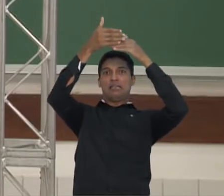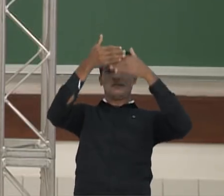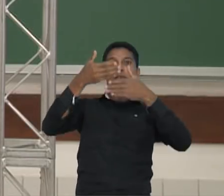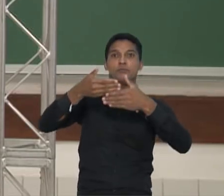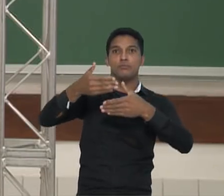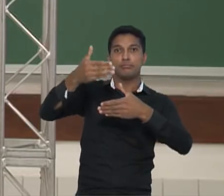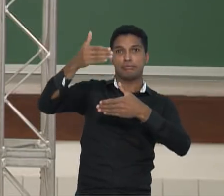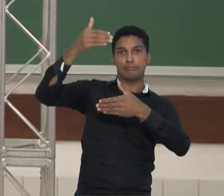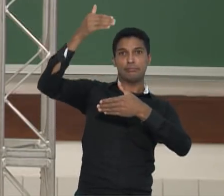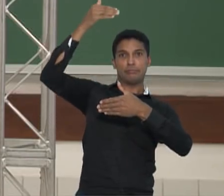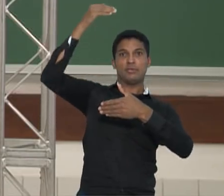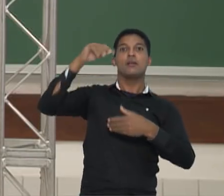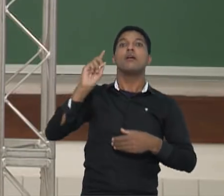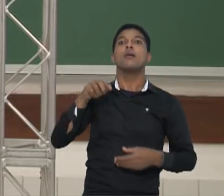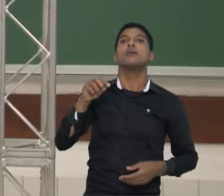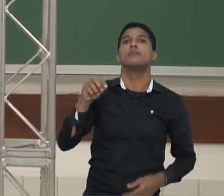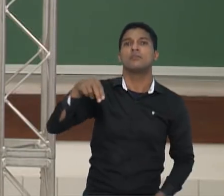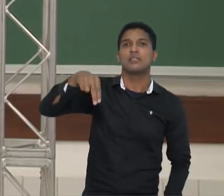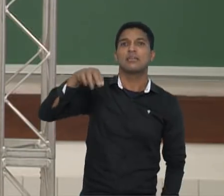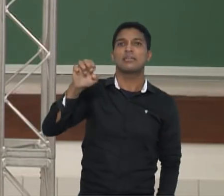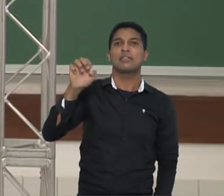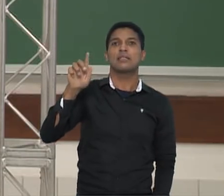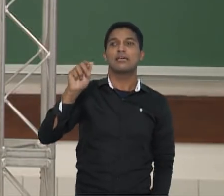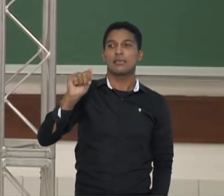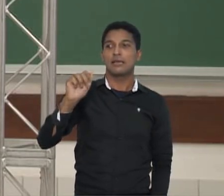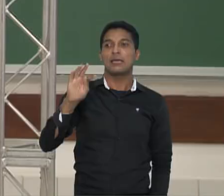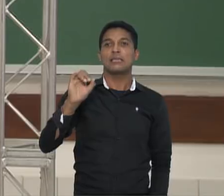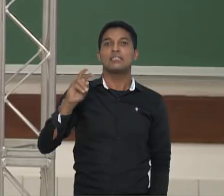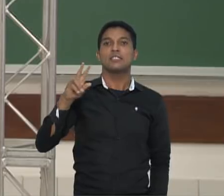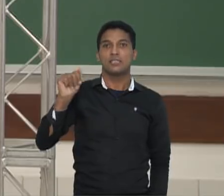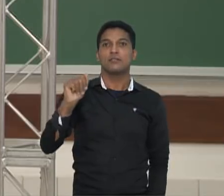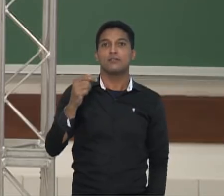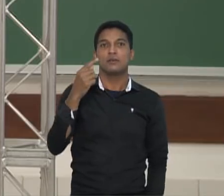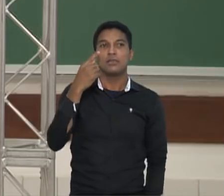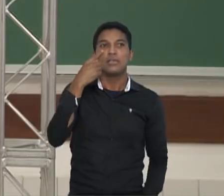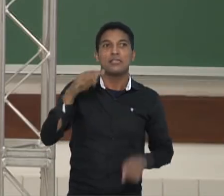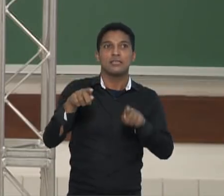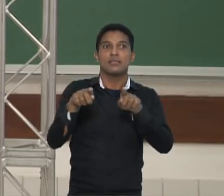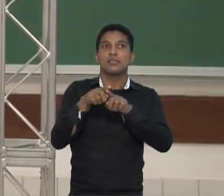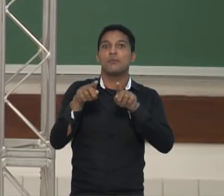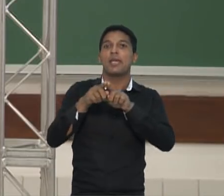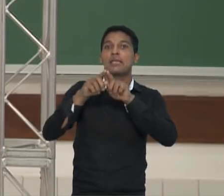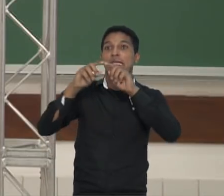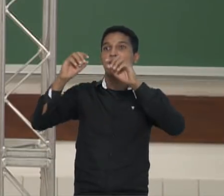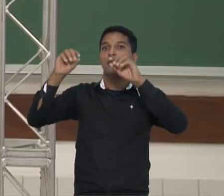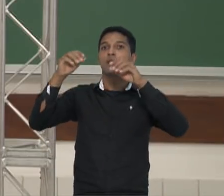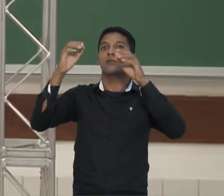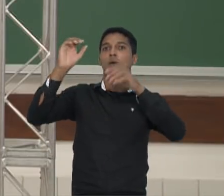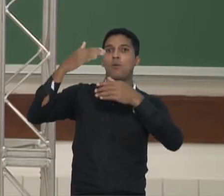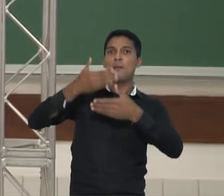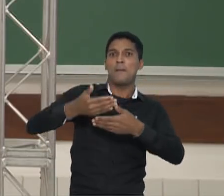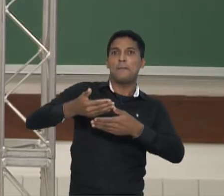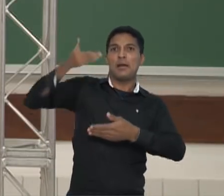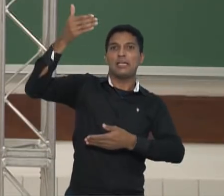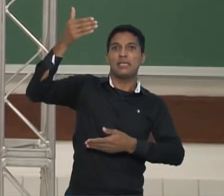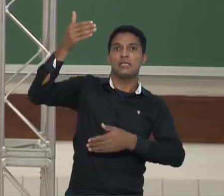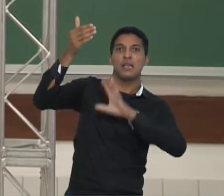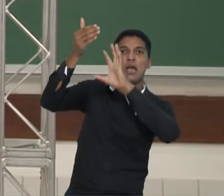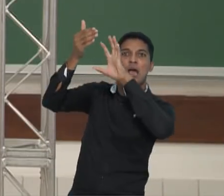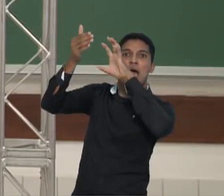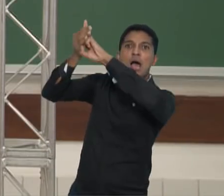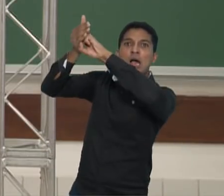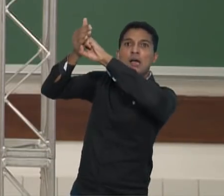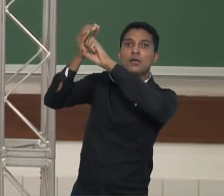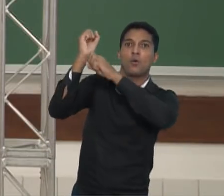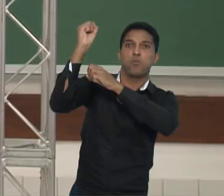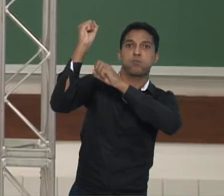isso é chamado de negativa. E o tamanho das agarras também é muito diferente, o caminho,